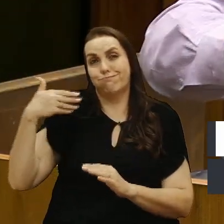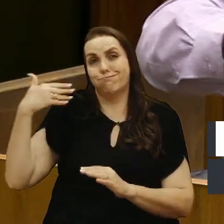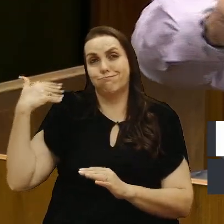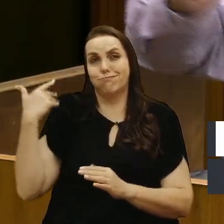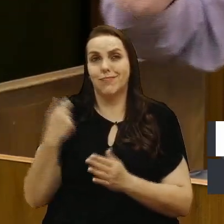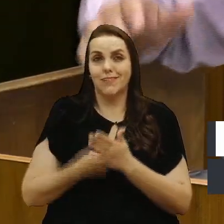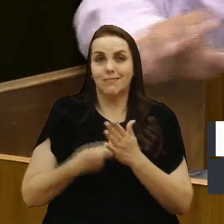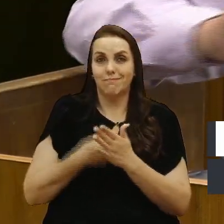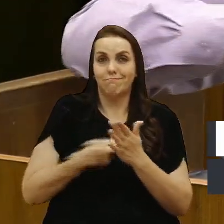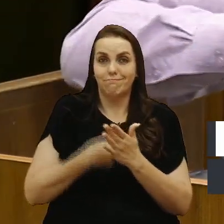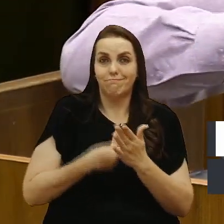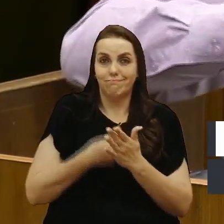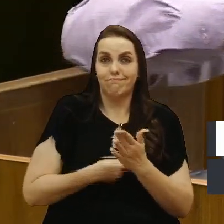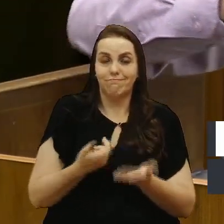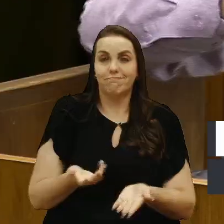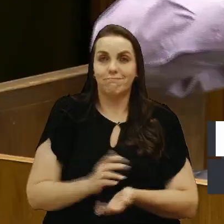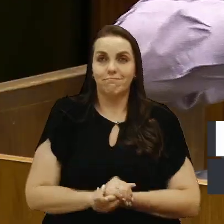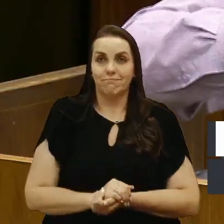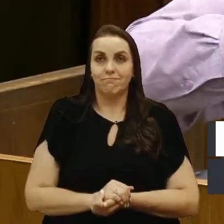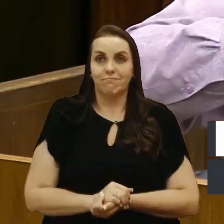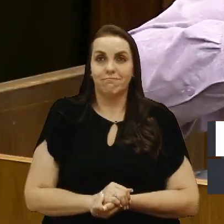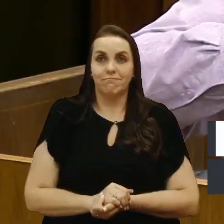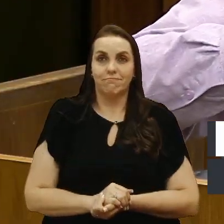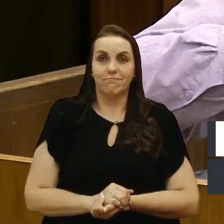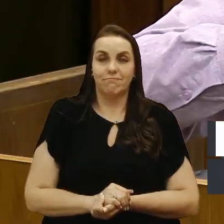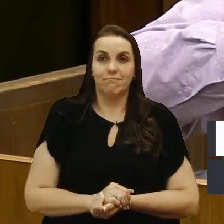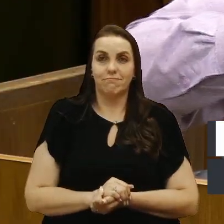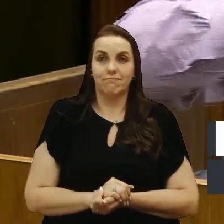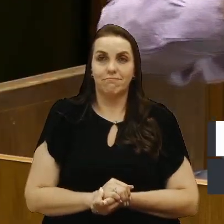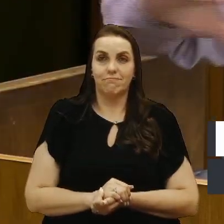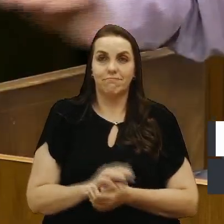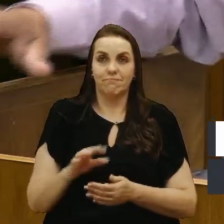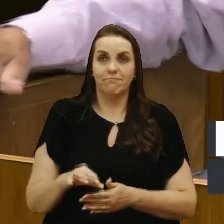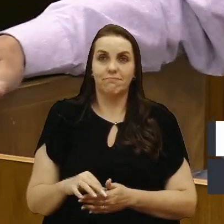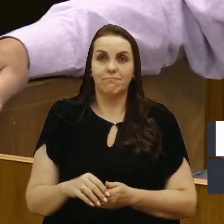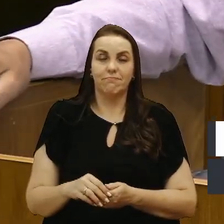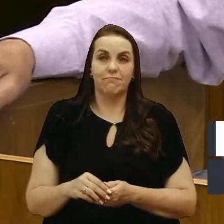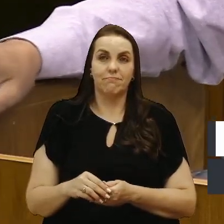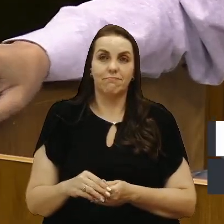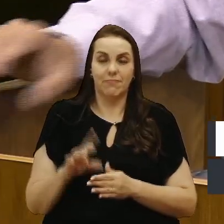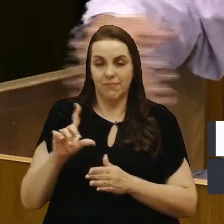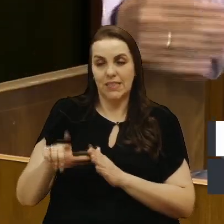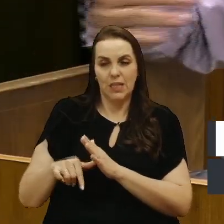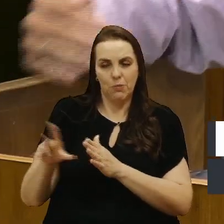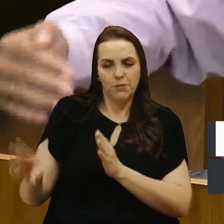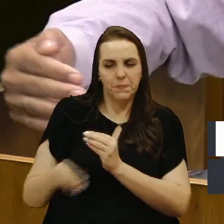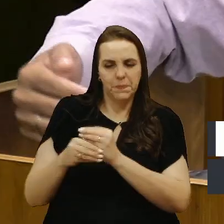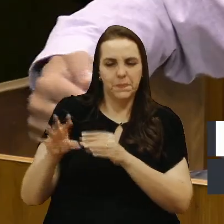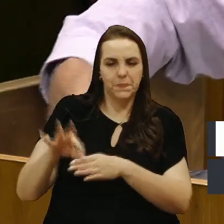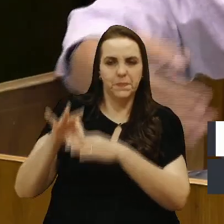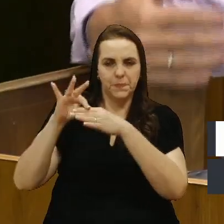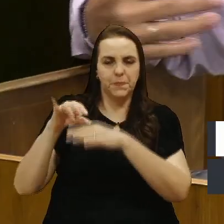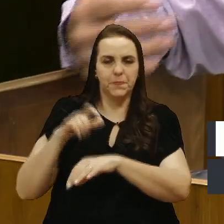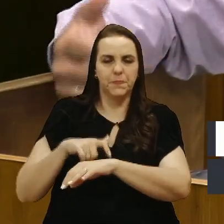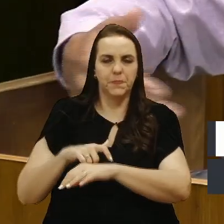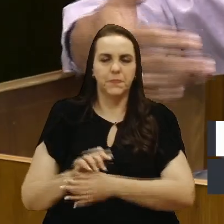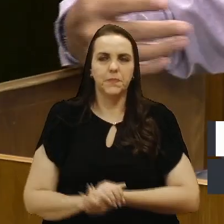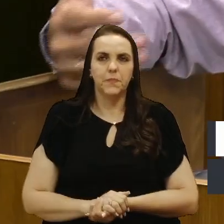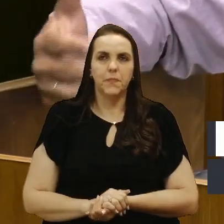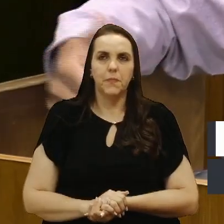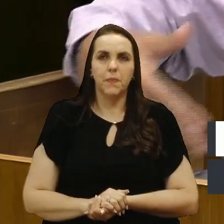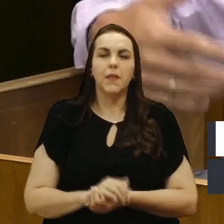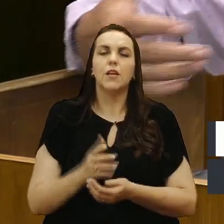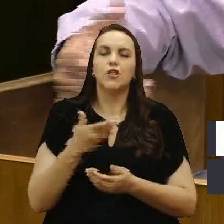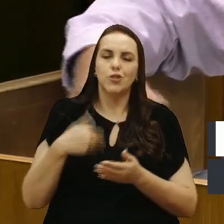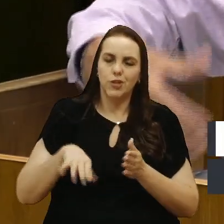eu estou tentando falar... uma declaração de líder depois. Porque eu cheguei na Secretaria da Habitação, comecei a